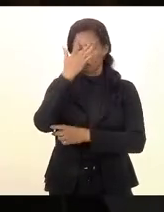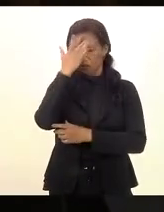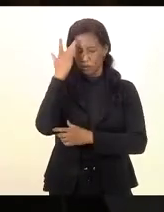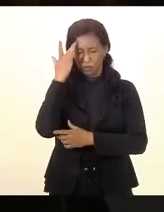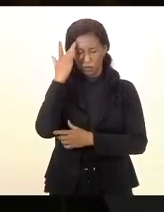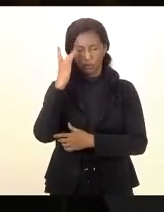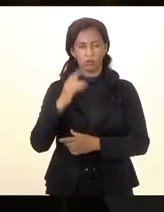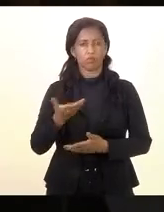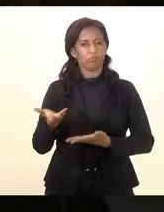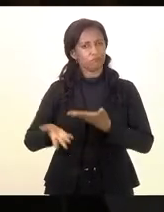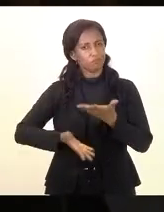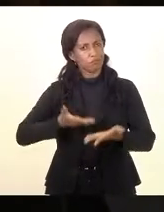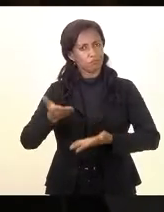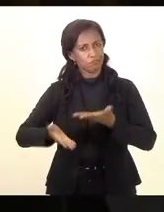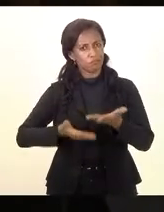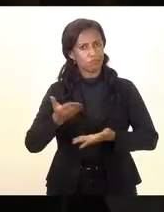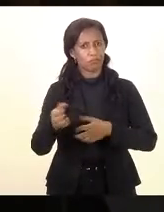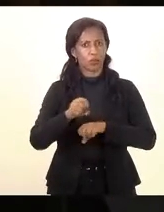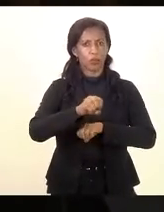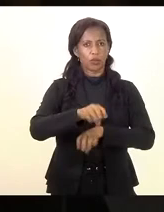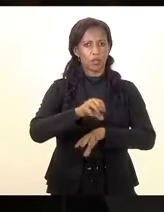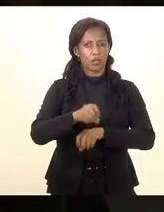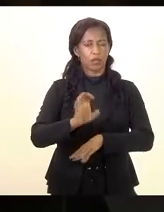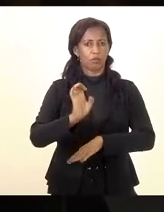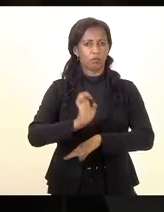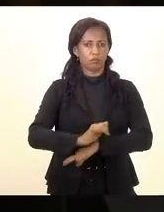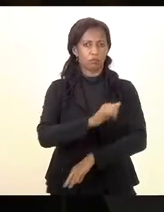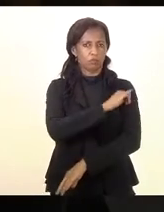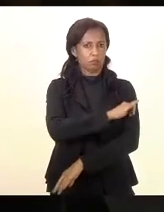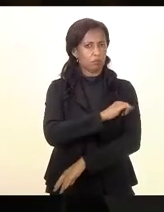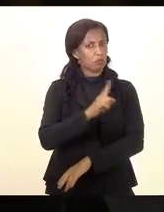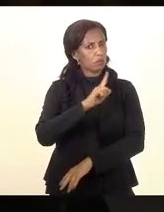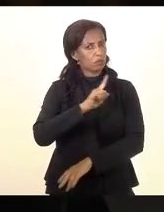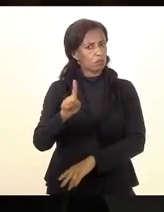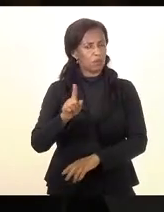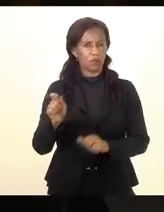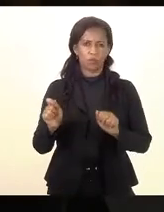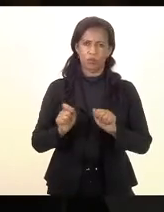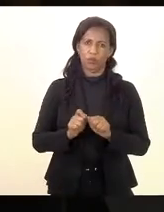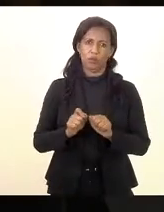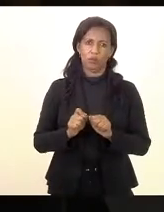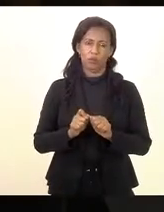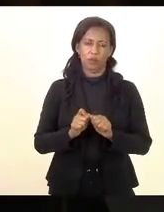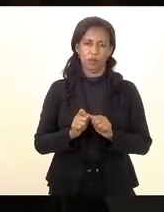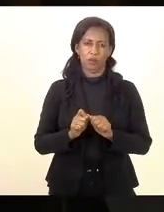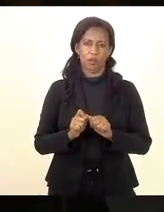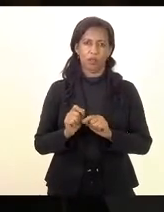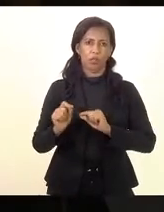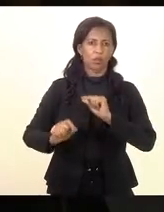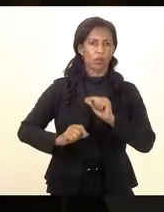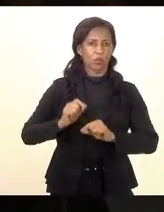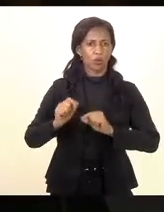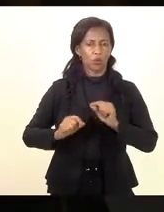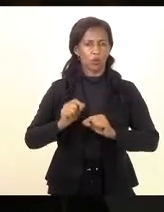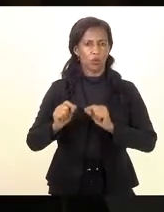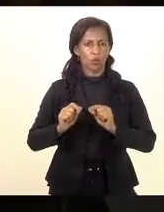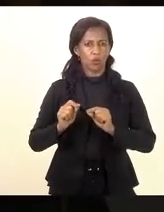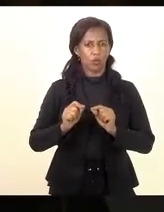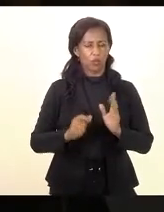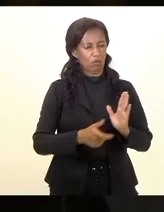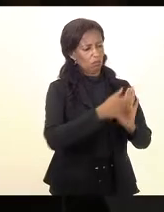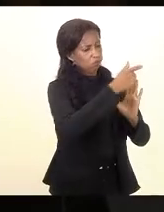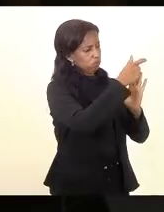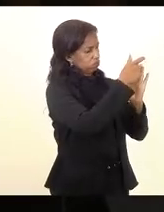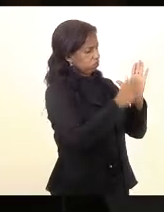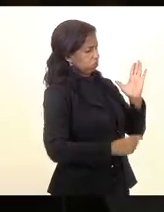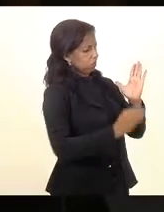que se dedicam à educação no estado do Rio de Janeiro não vamos fazer com que a imposição de um calendário